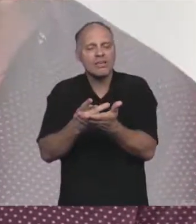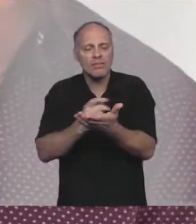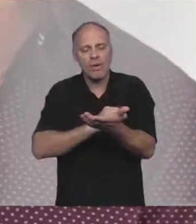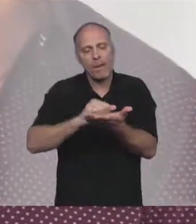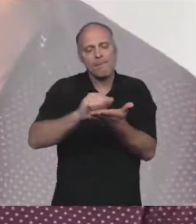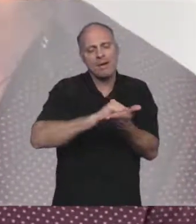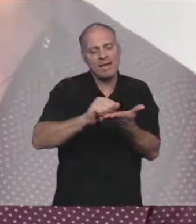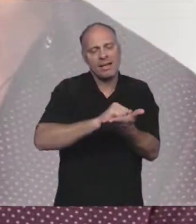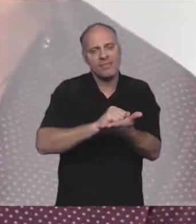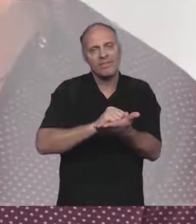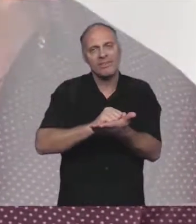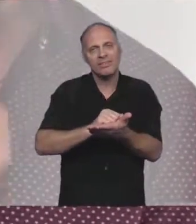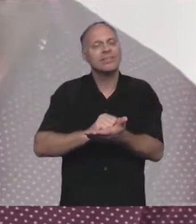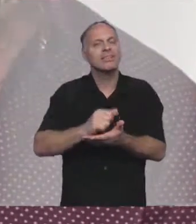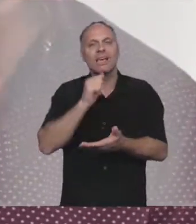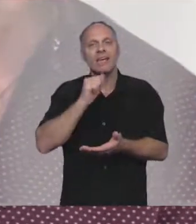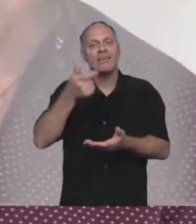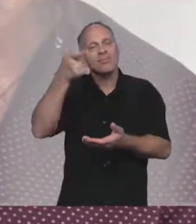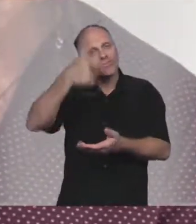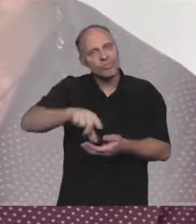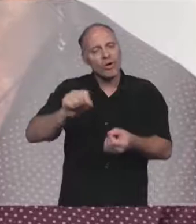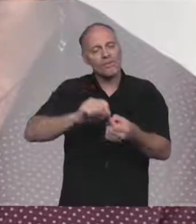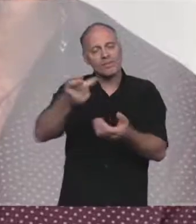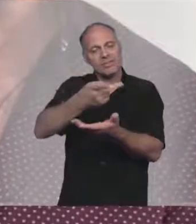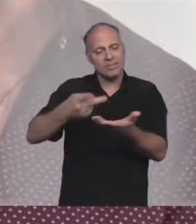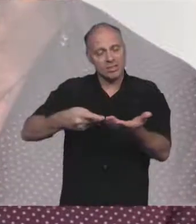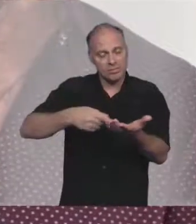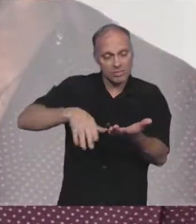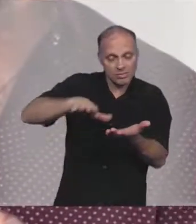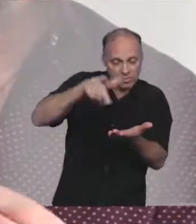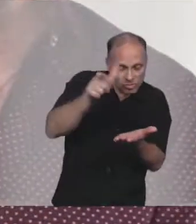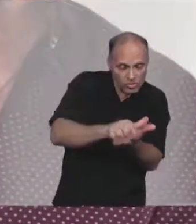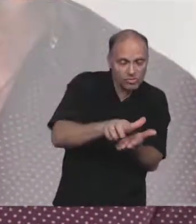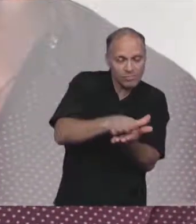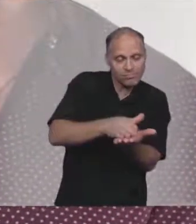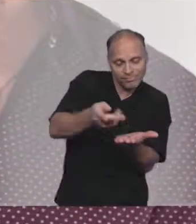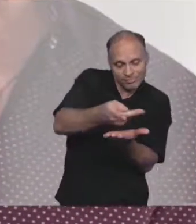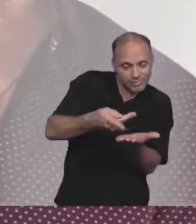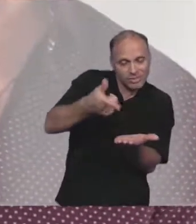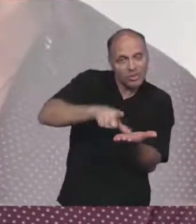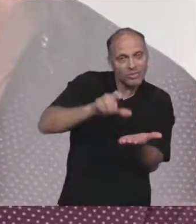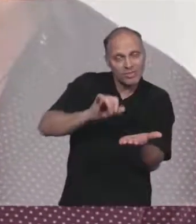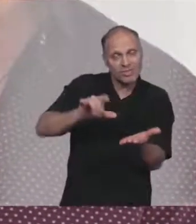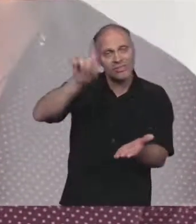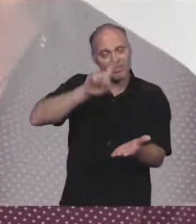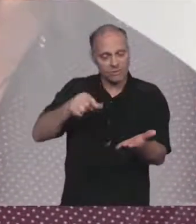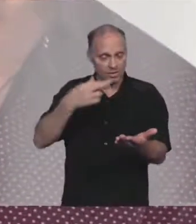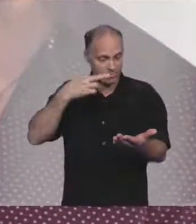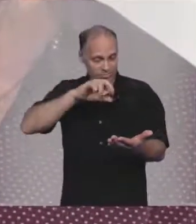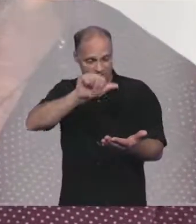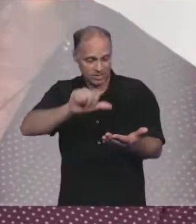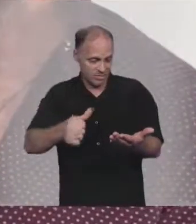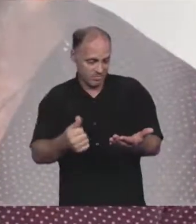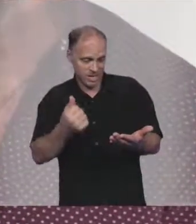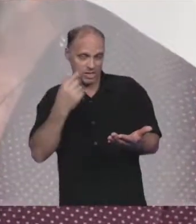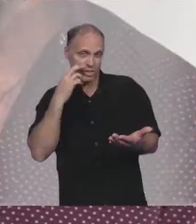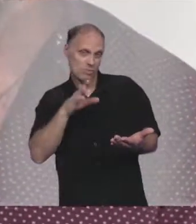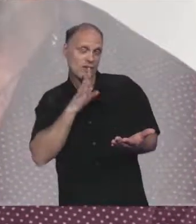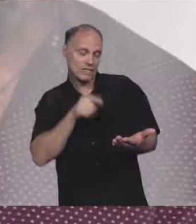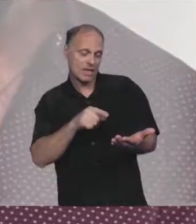desenho, eu apagava ele, desenhava de novo sobre ele, e se surgisse algum signo, alguma imagem